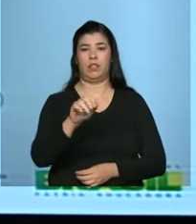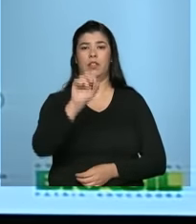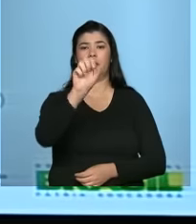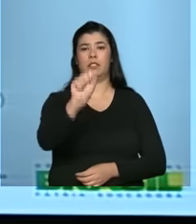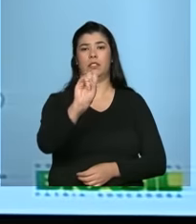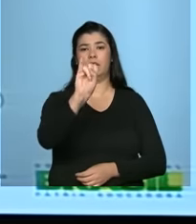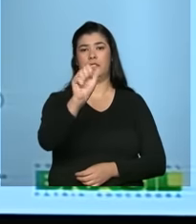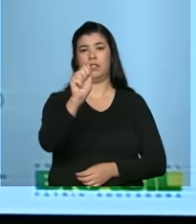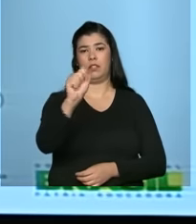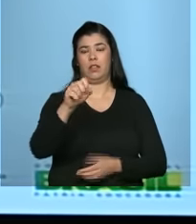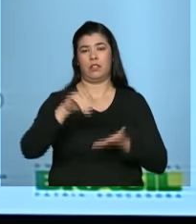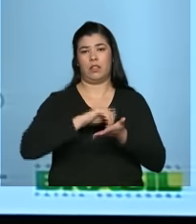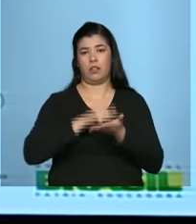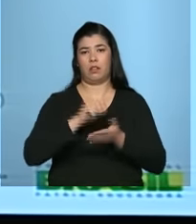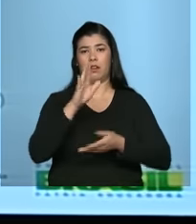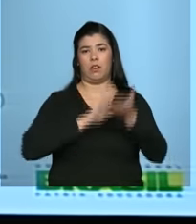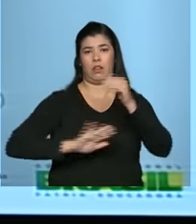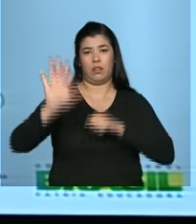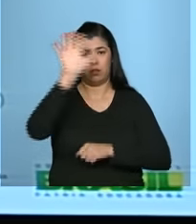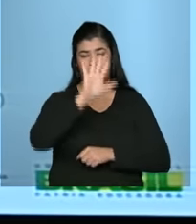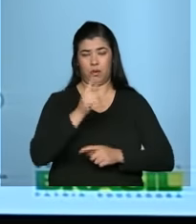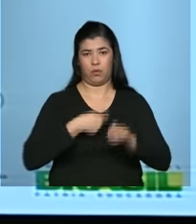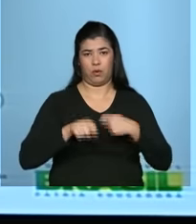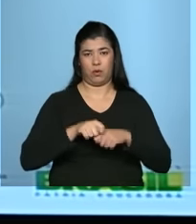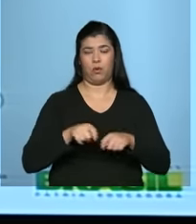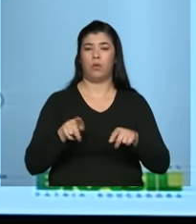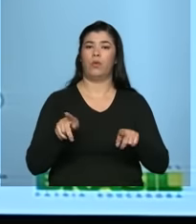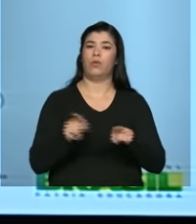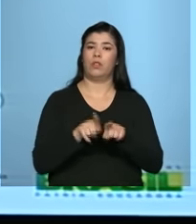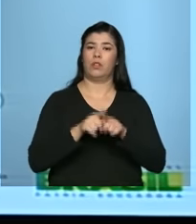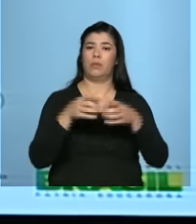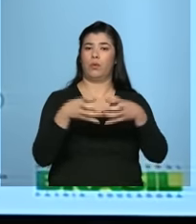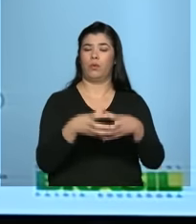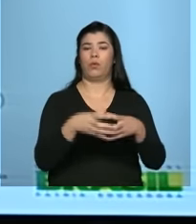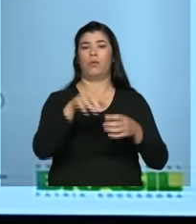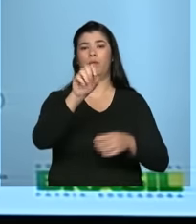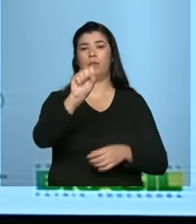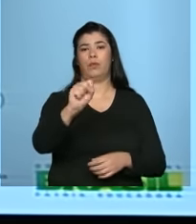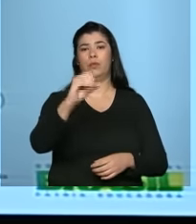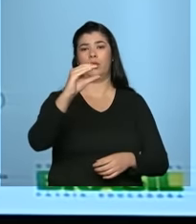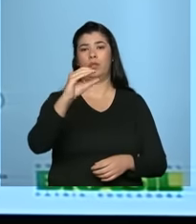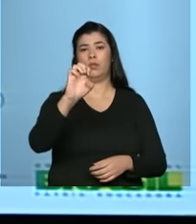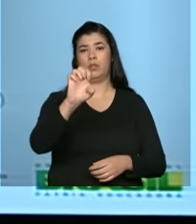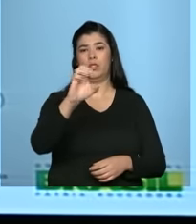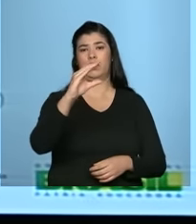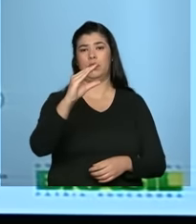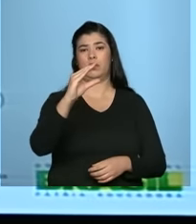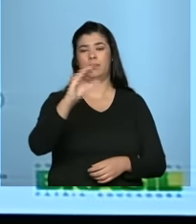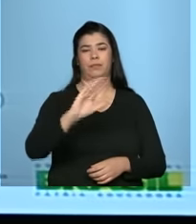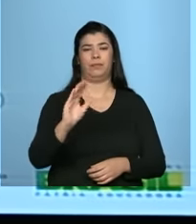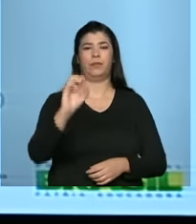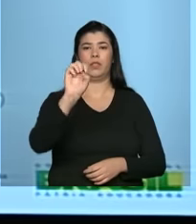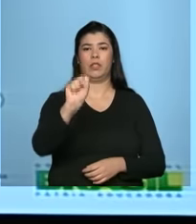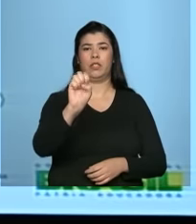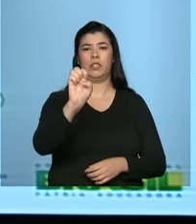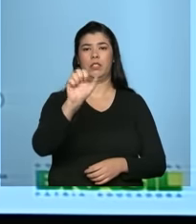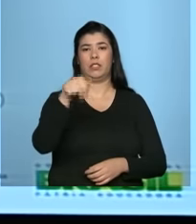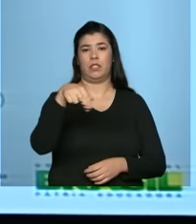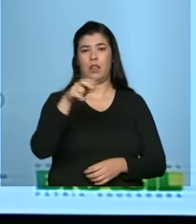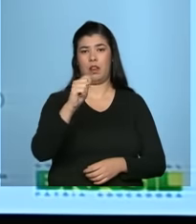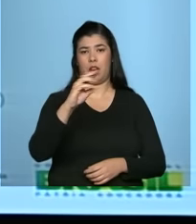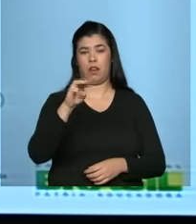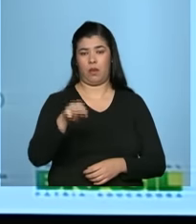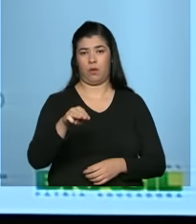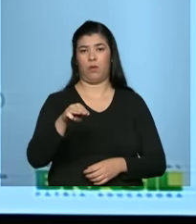o Ministério da Justiça representado pela senacon e pelo CAD E como eu disse com envolvimento direto do secretário executivo Marivaldo